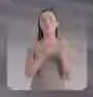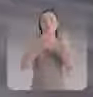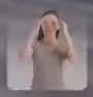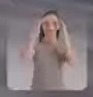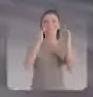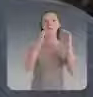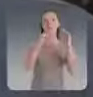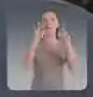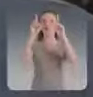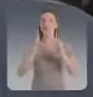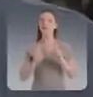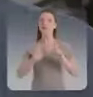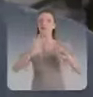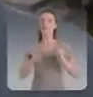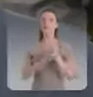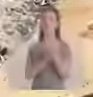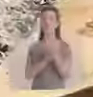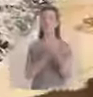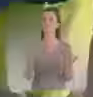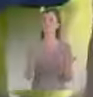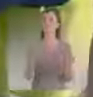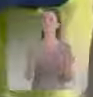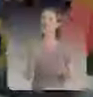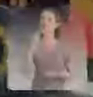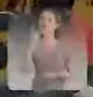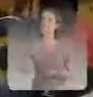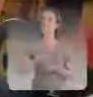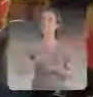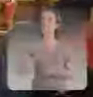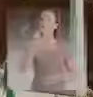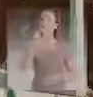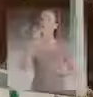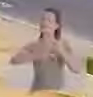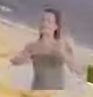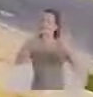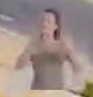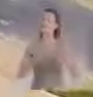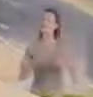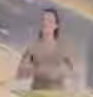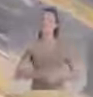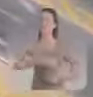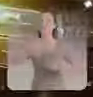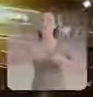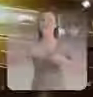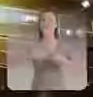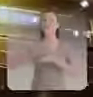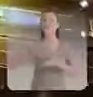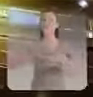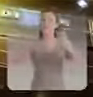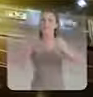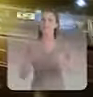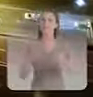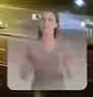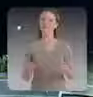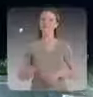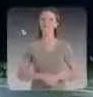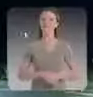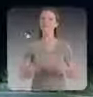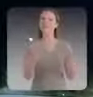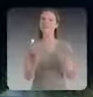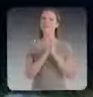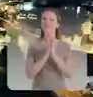Respeito. Dignidade. Segurança também, né? Vamos falar a verdade? O Jean tá trabalhando direitinho. A cidade está tomando